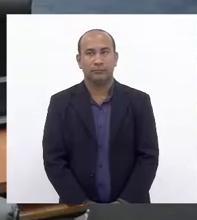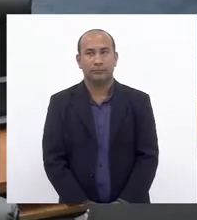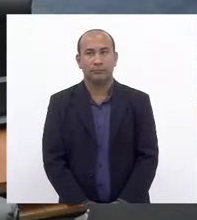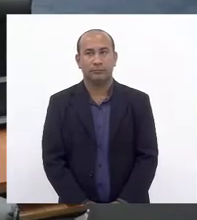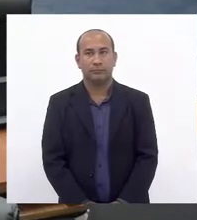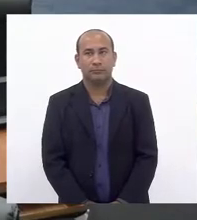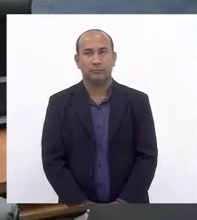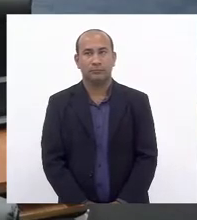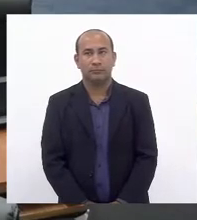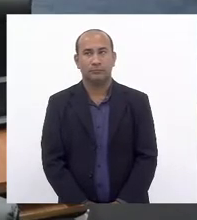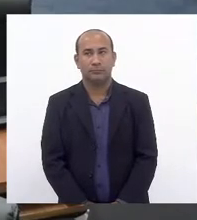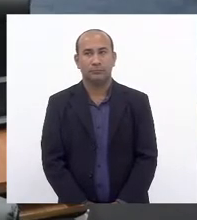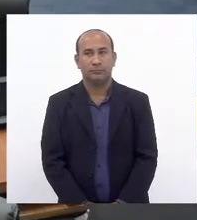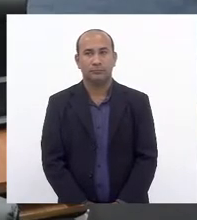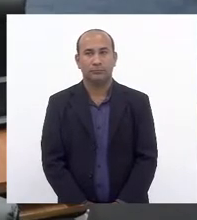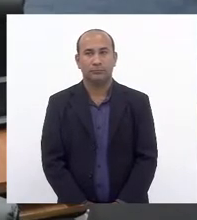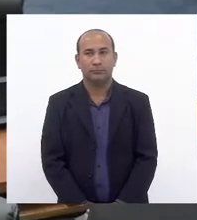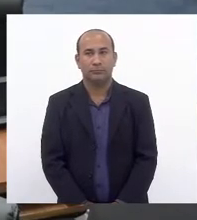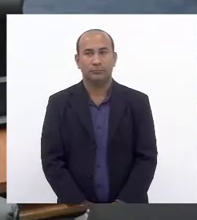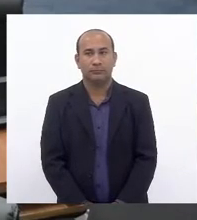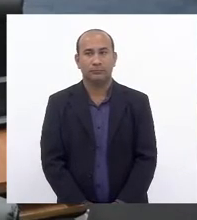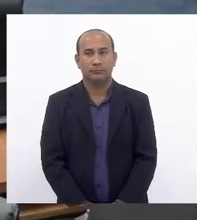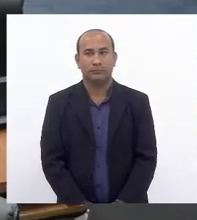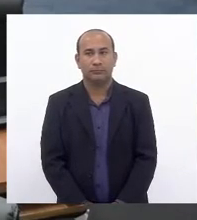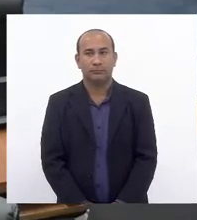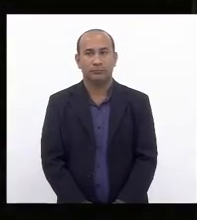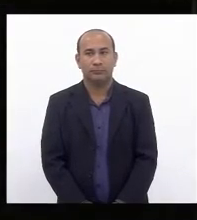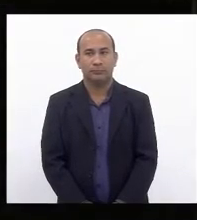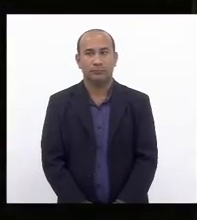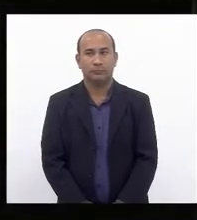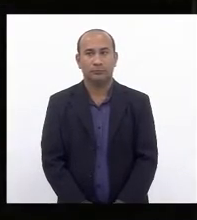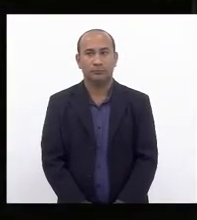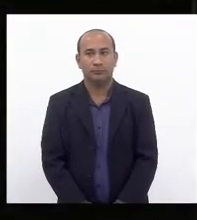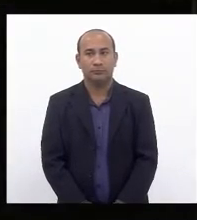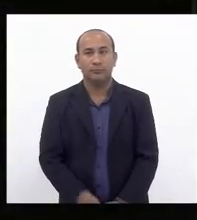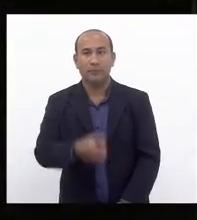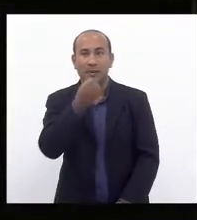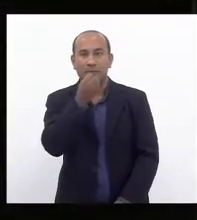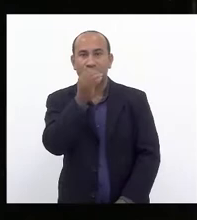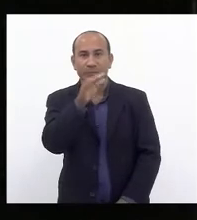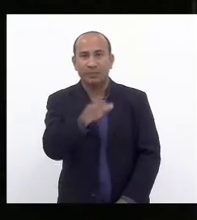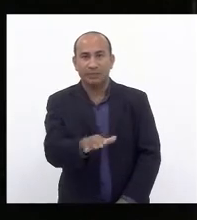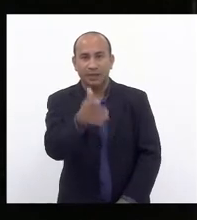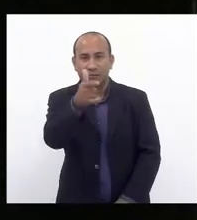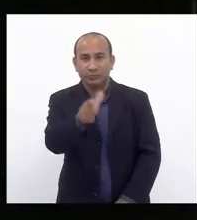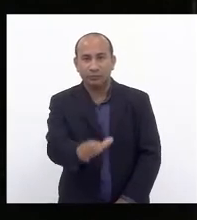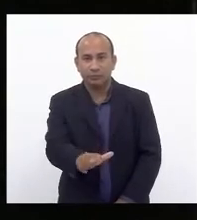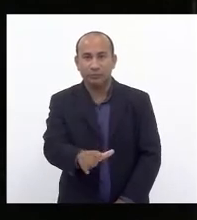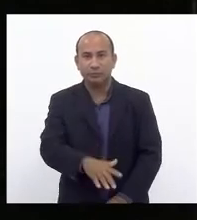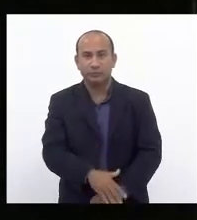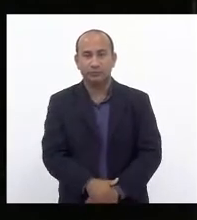Alô, obrigado. Então, pessoal, boa tarde de novo.